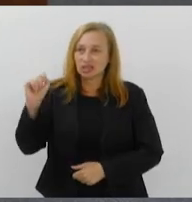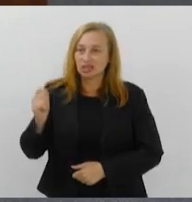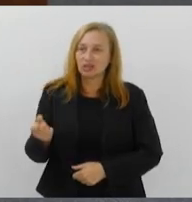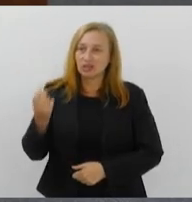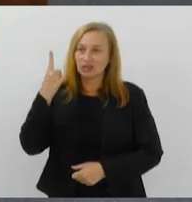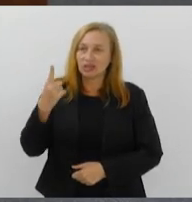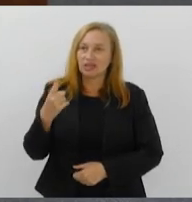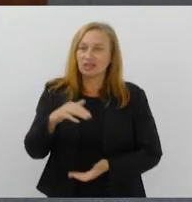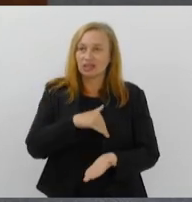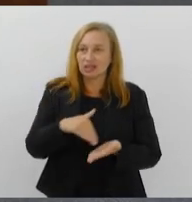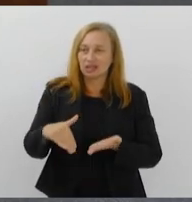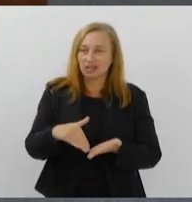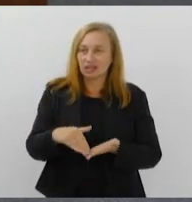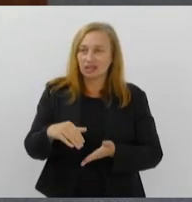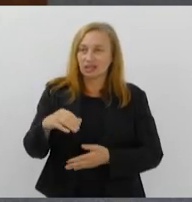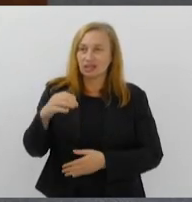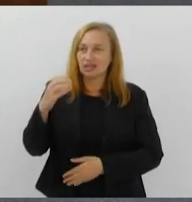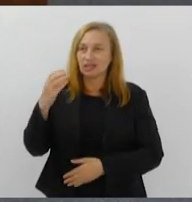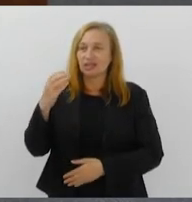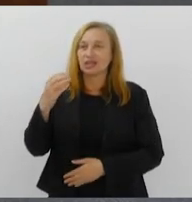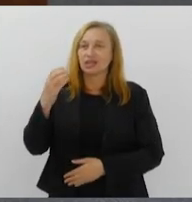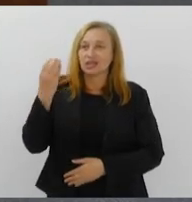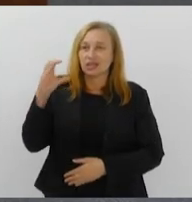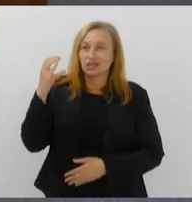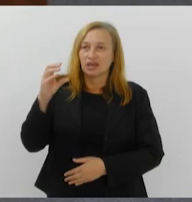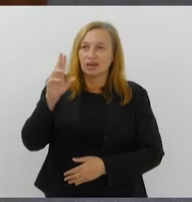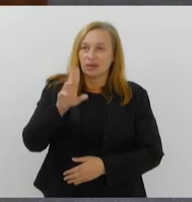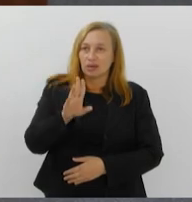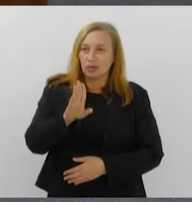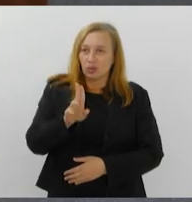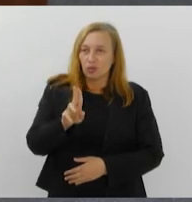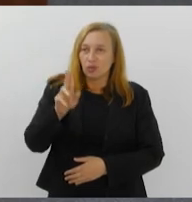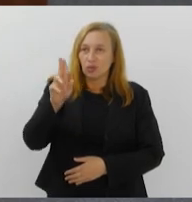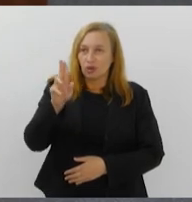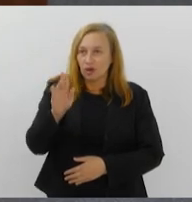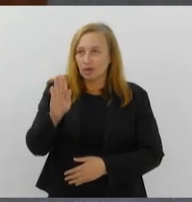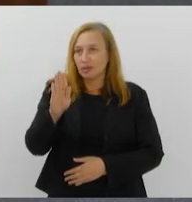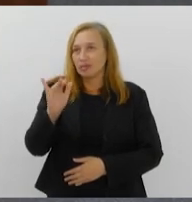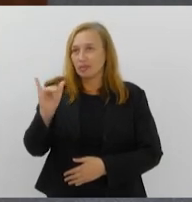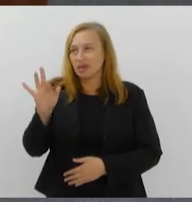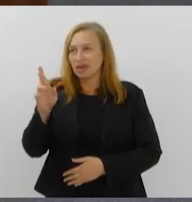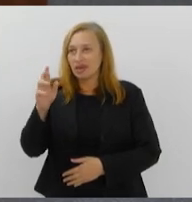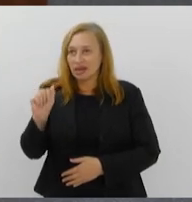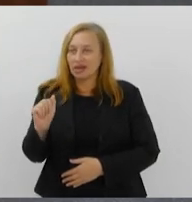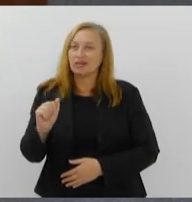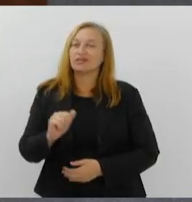ex-secretário de Educação de Niterói, senhor Bira Marques. Eu vi um microfone e